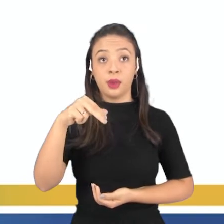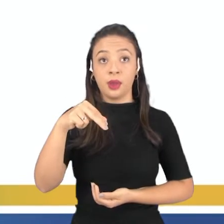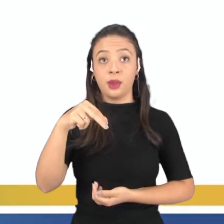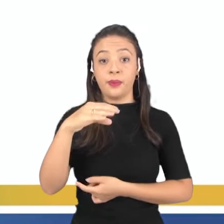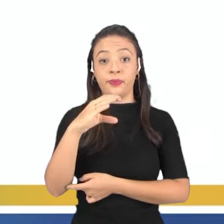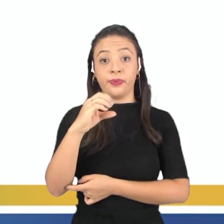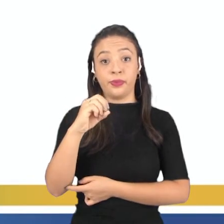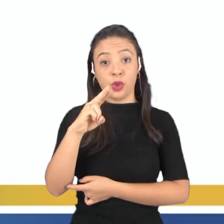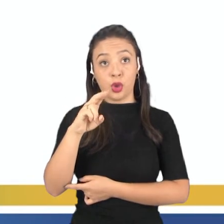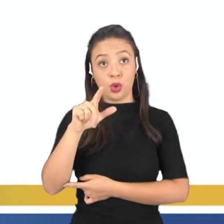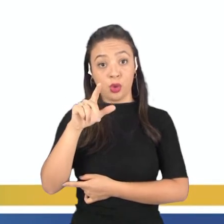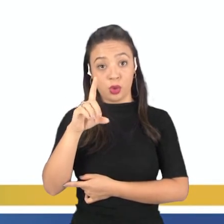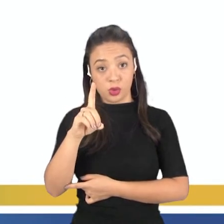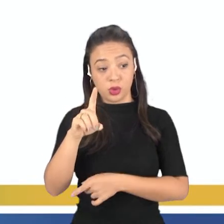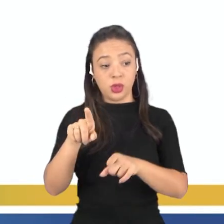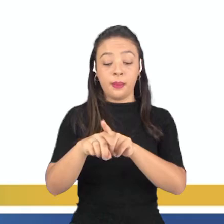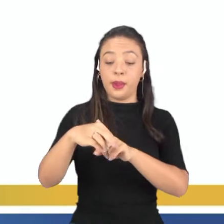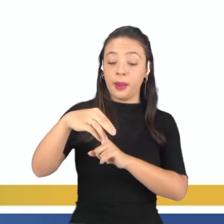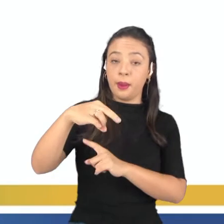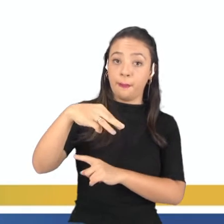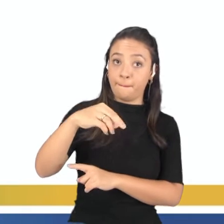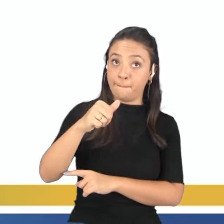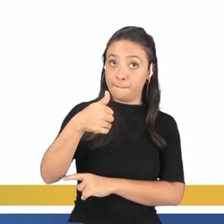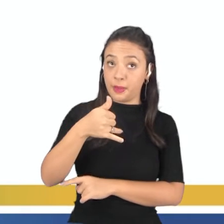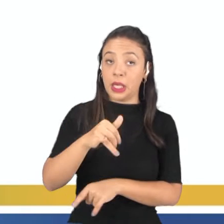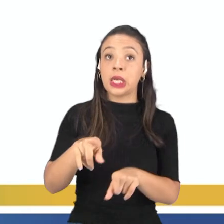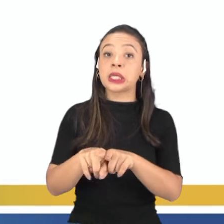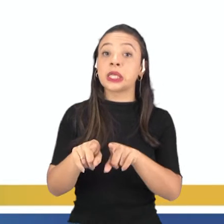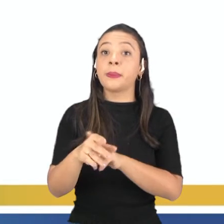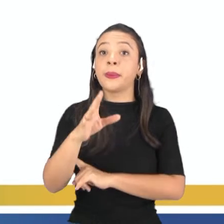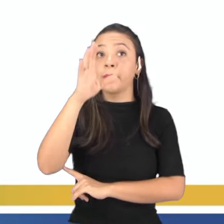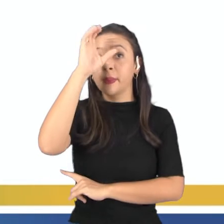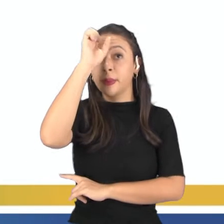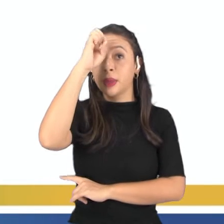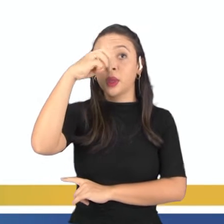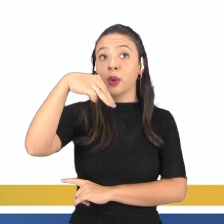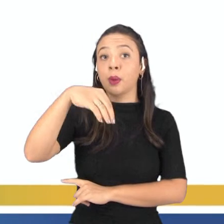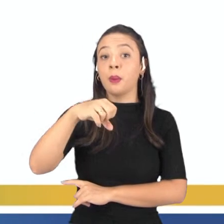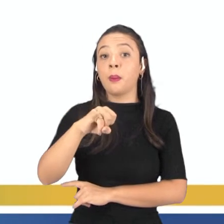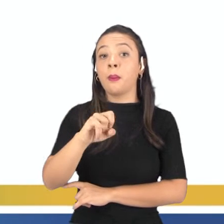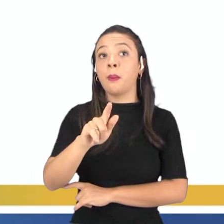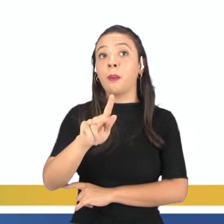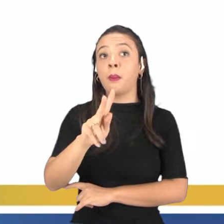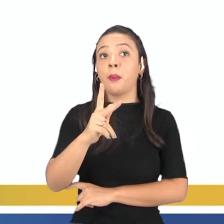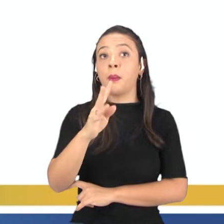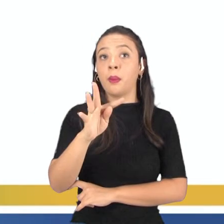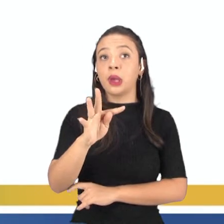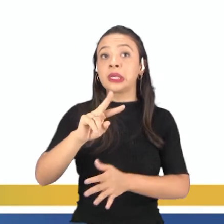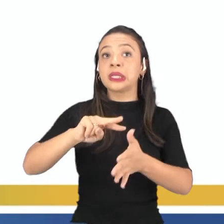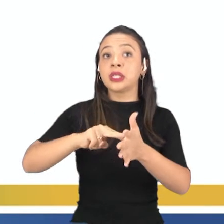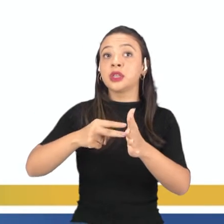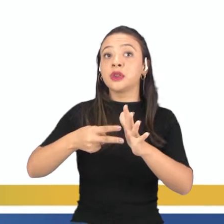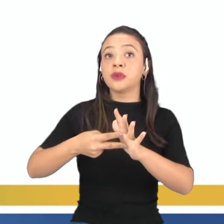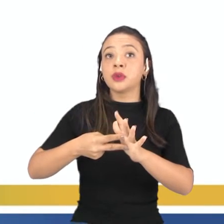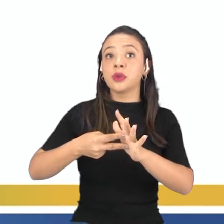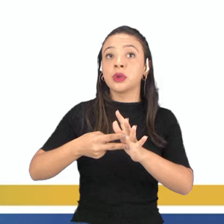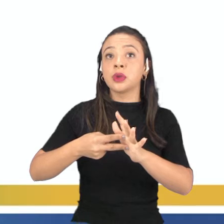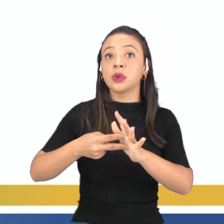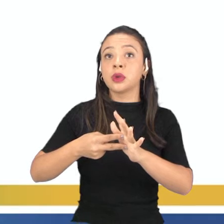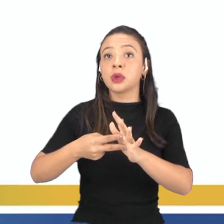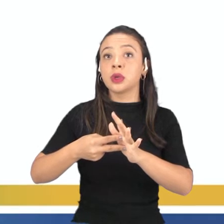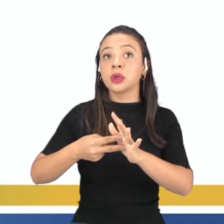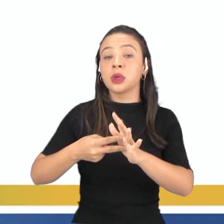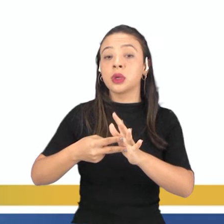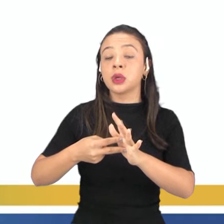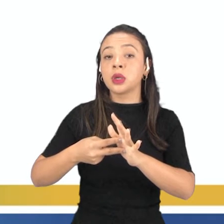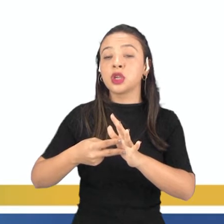e may. O que mais que nós aprendemos? Nós também aprendemos o might. O que é o might? Expressa baixa